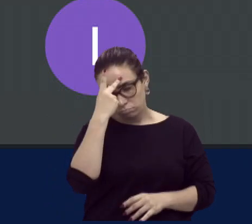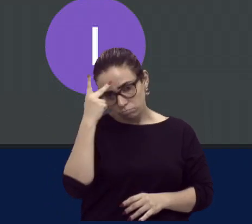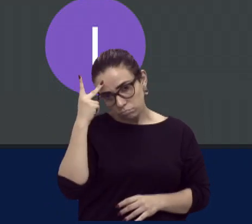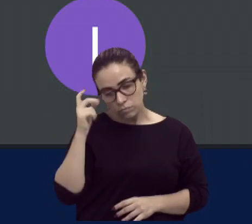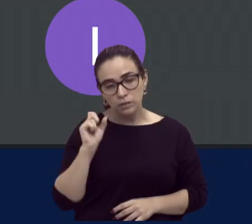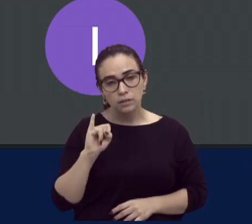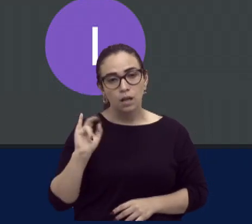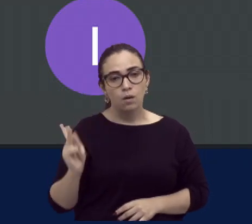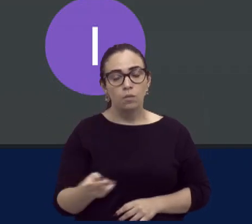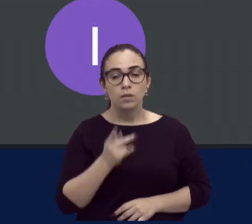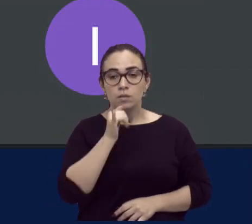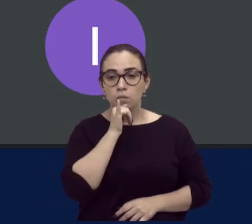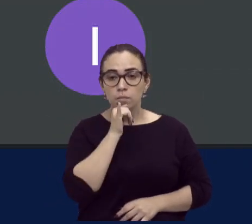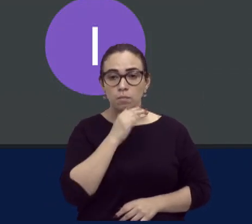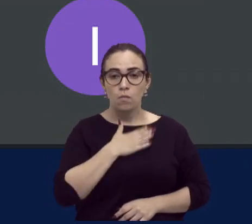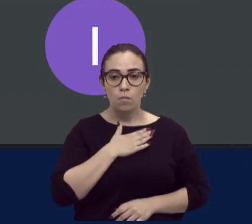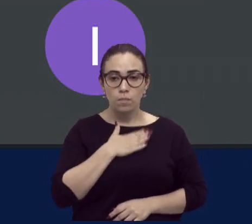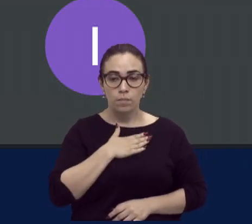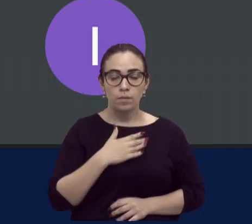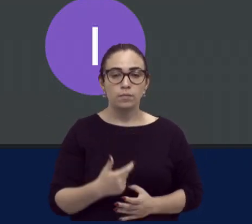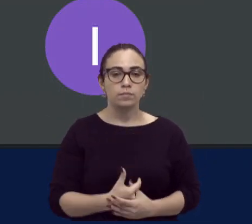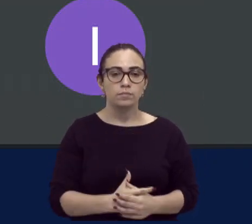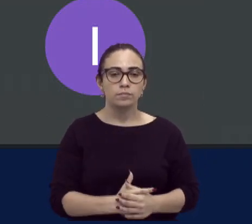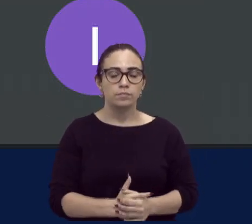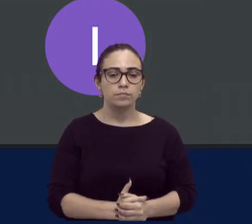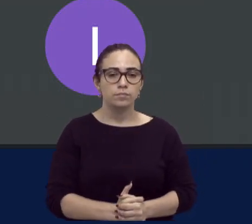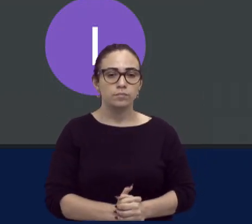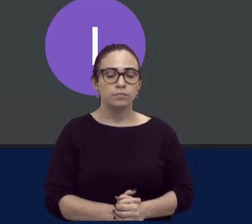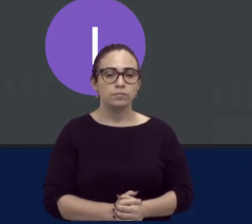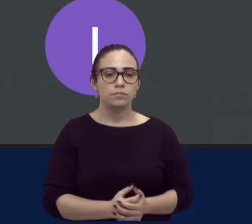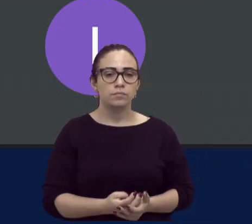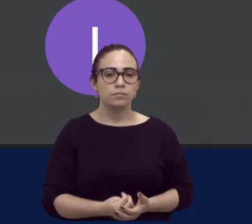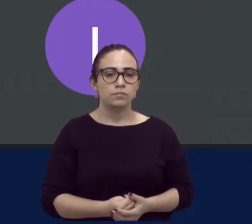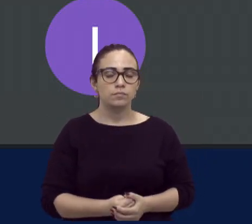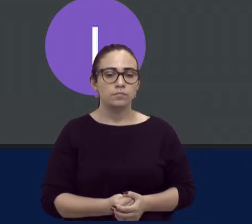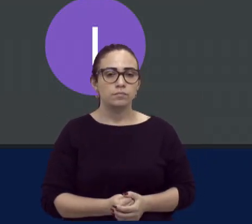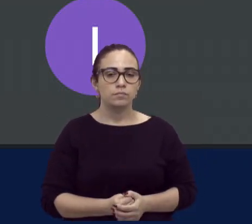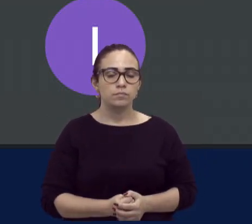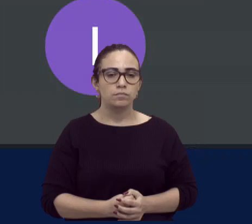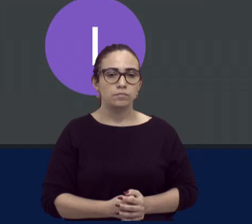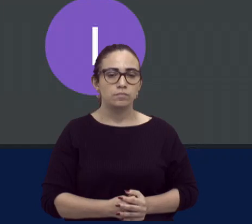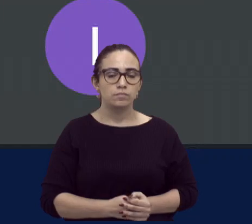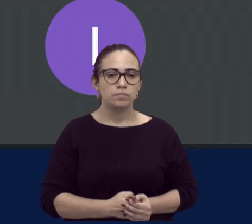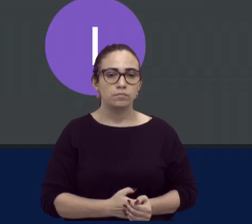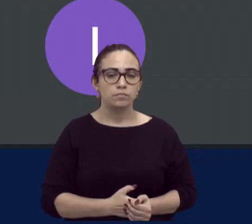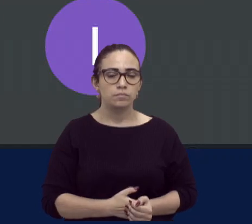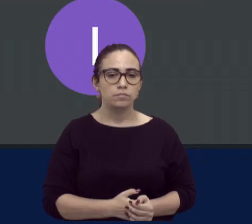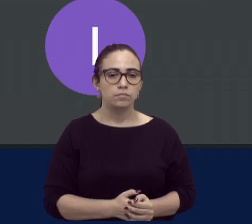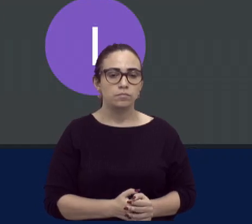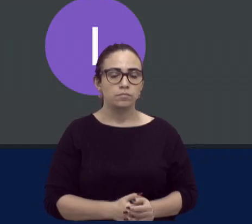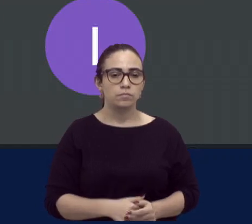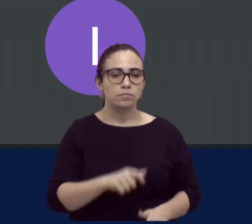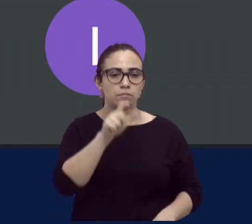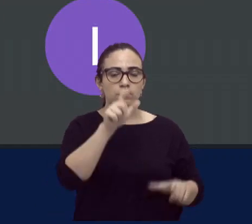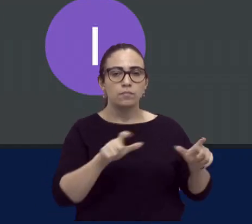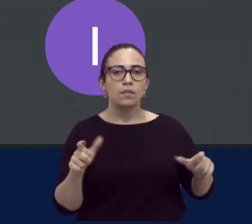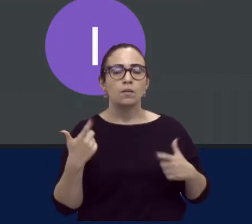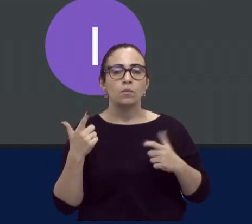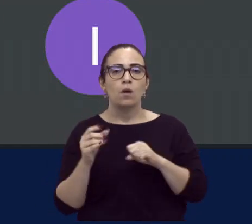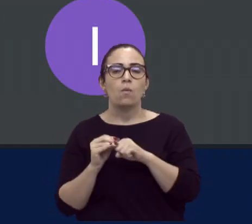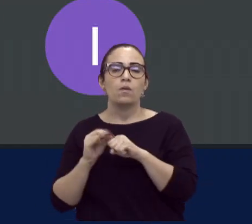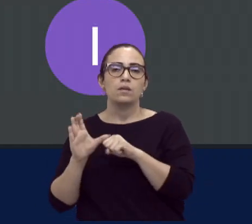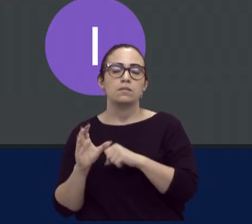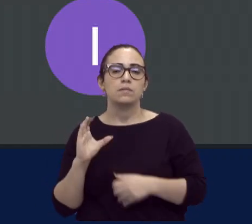por exemplo, comigo, eu diria o quê? Talvez o outro não tivesse o conhecimento da